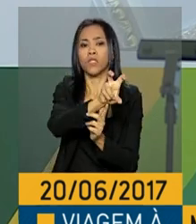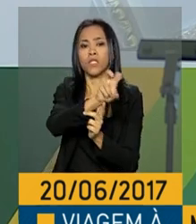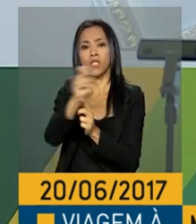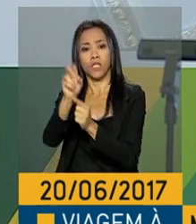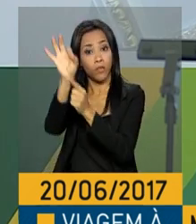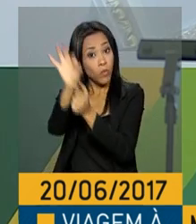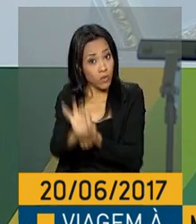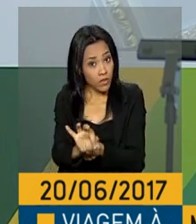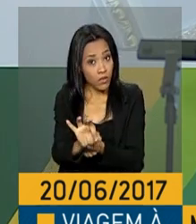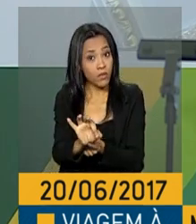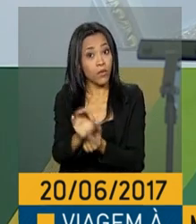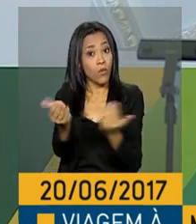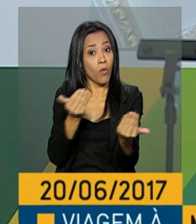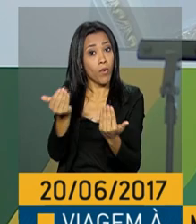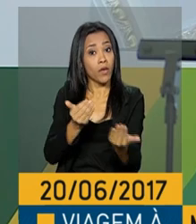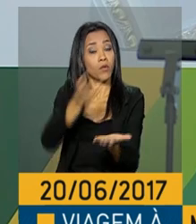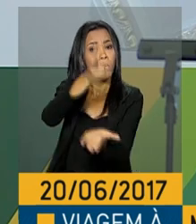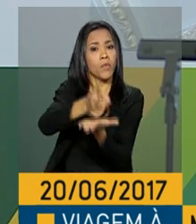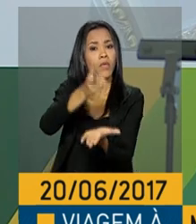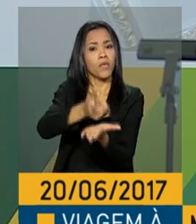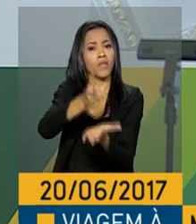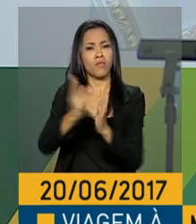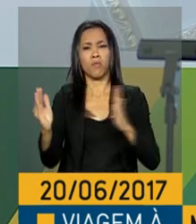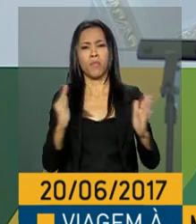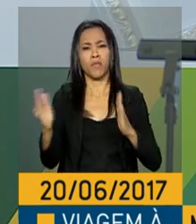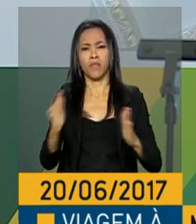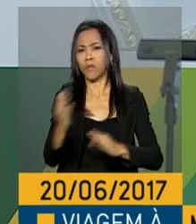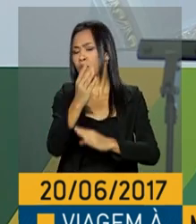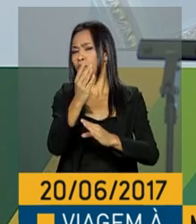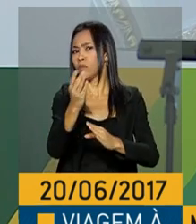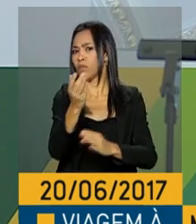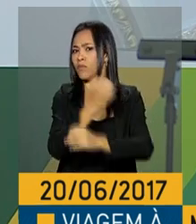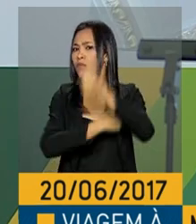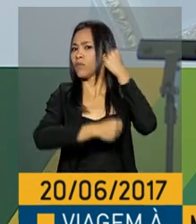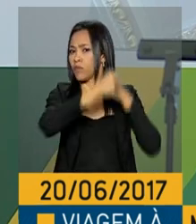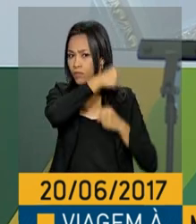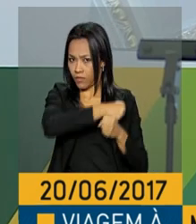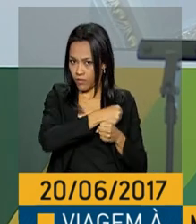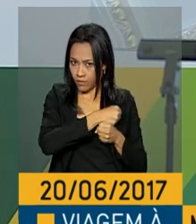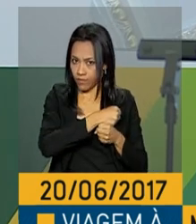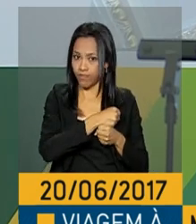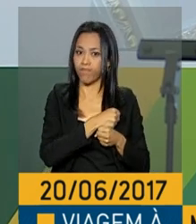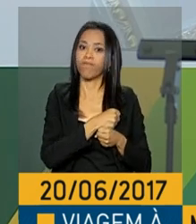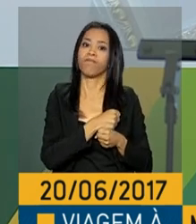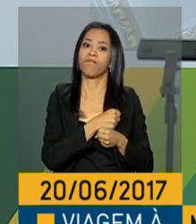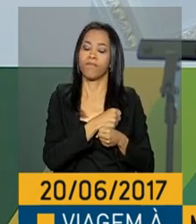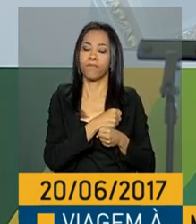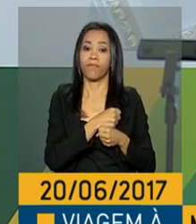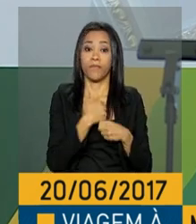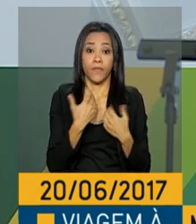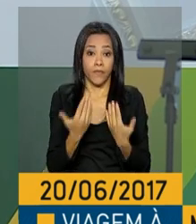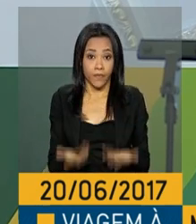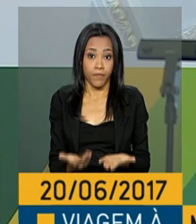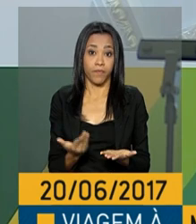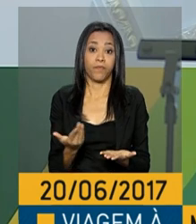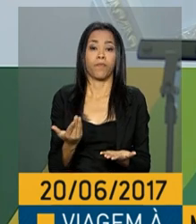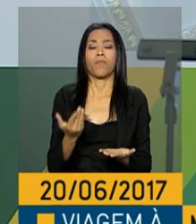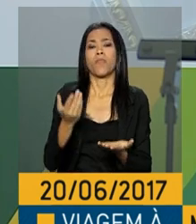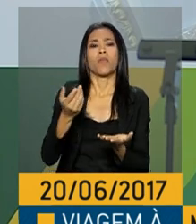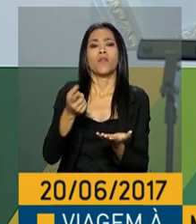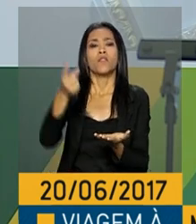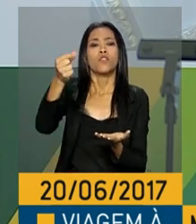em relação ao mesmo período de 2016. O investimento